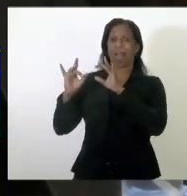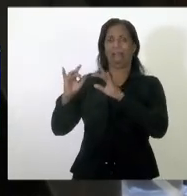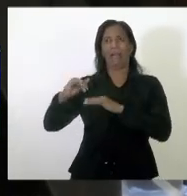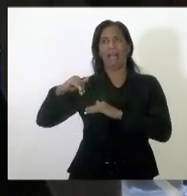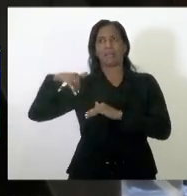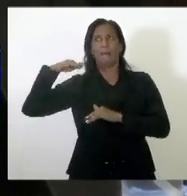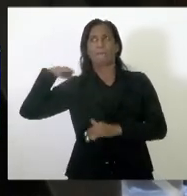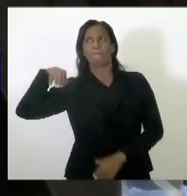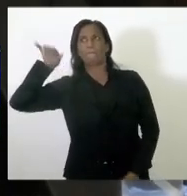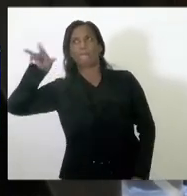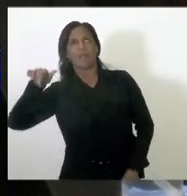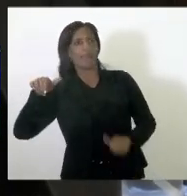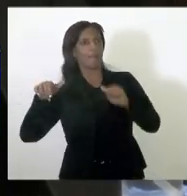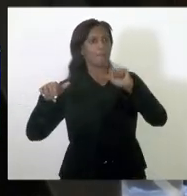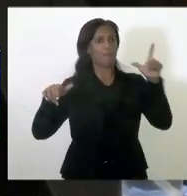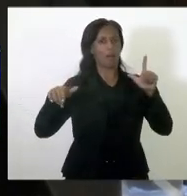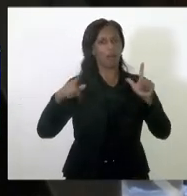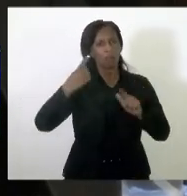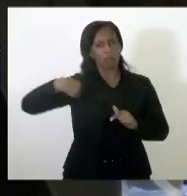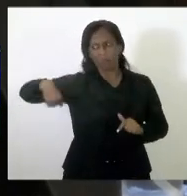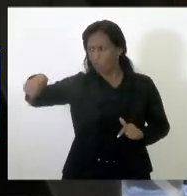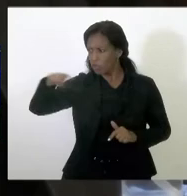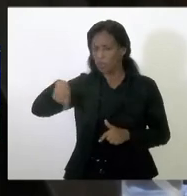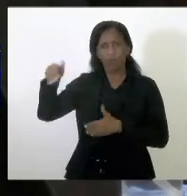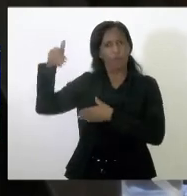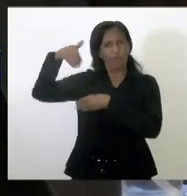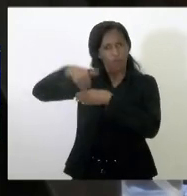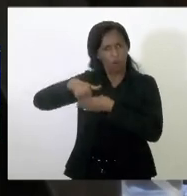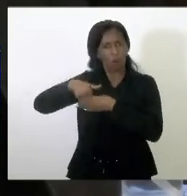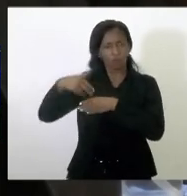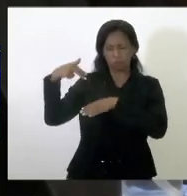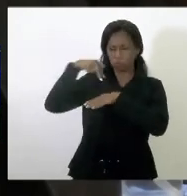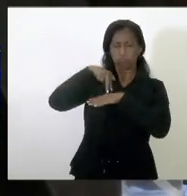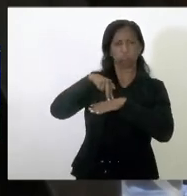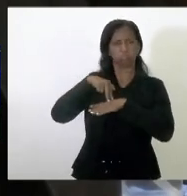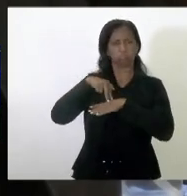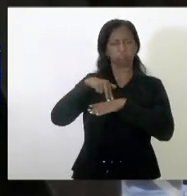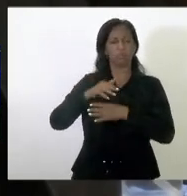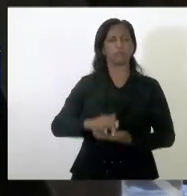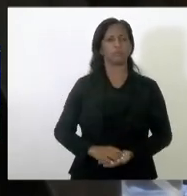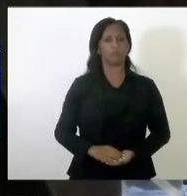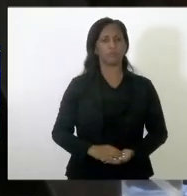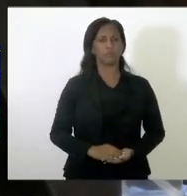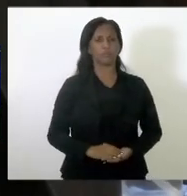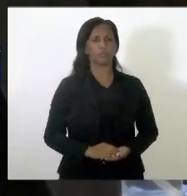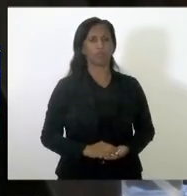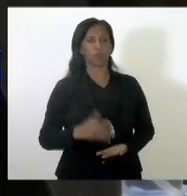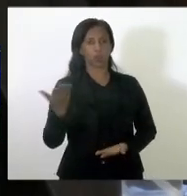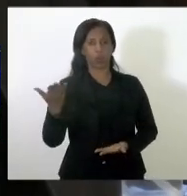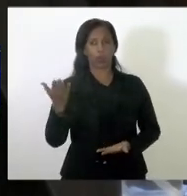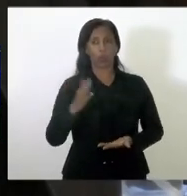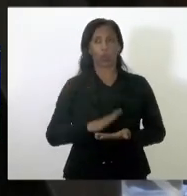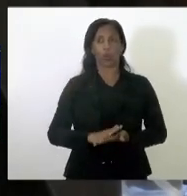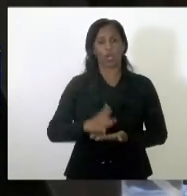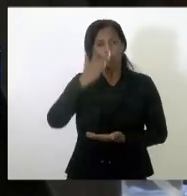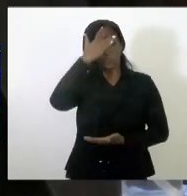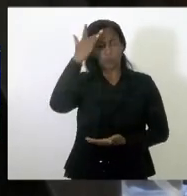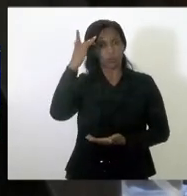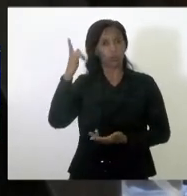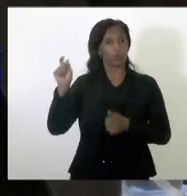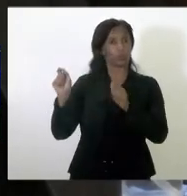mal, mas nós fomos eleitos pelo voto popular. Nós temos uma representatividade, não é? Os magistrados que constituem o Poder